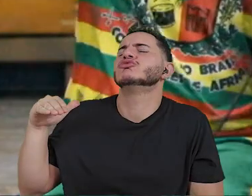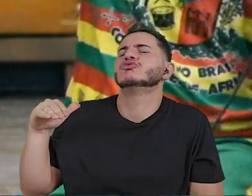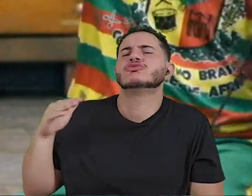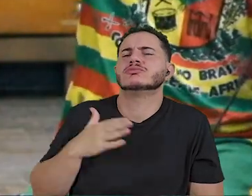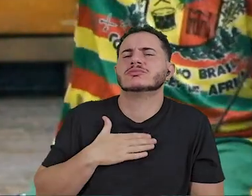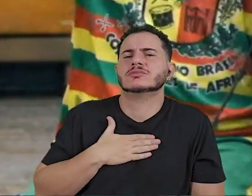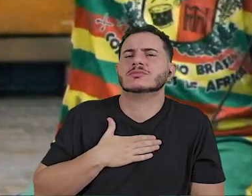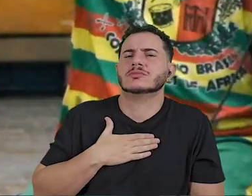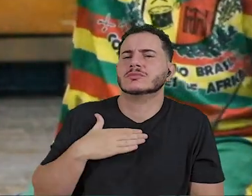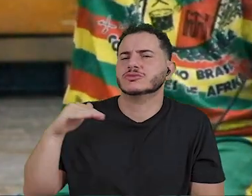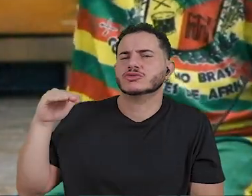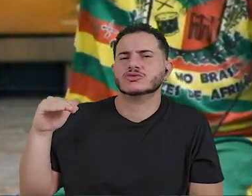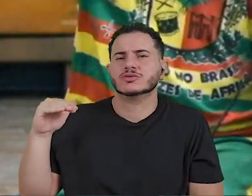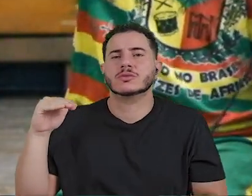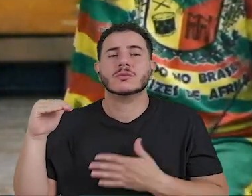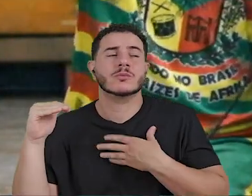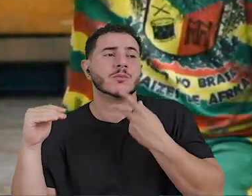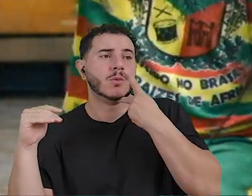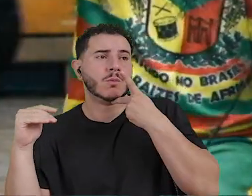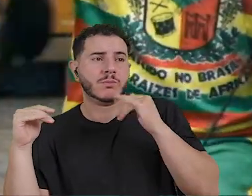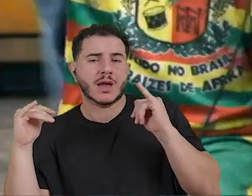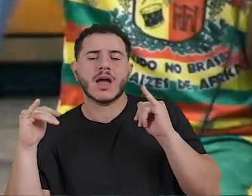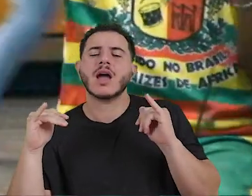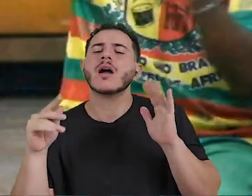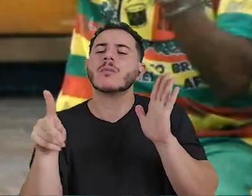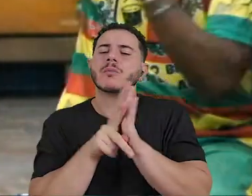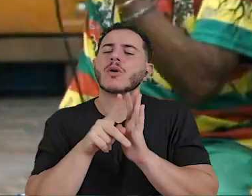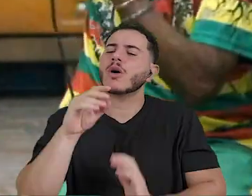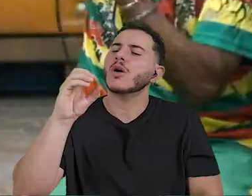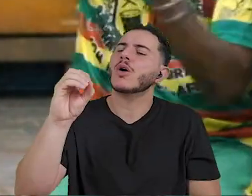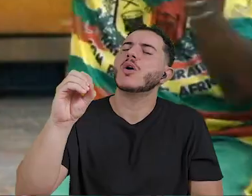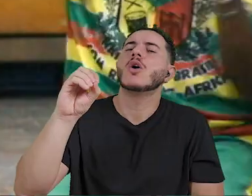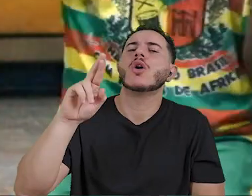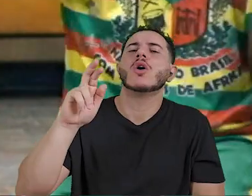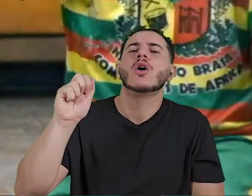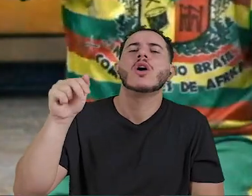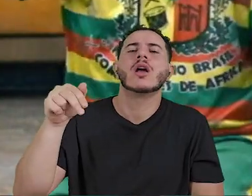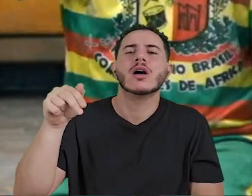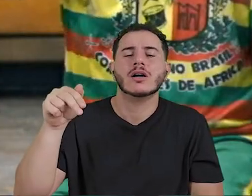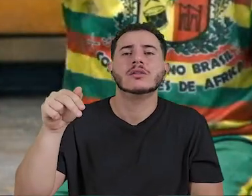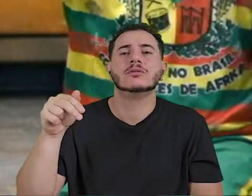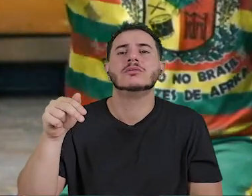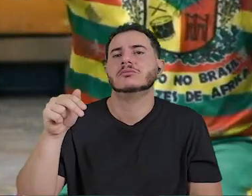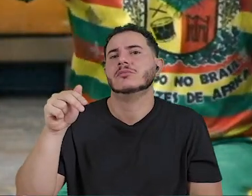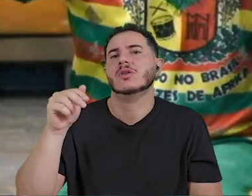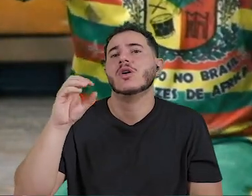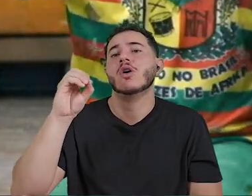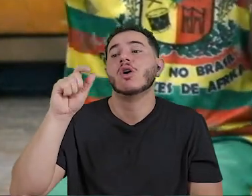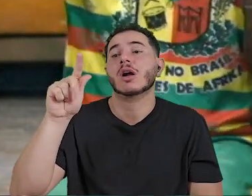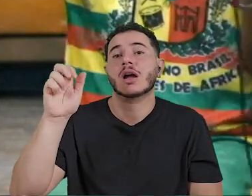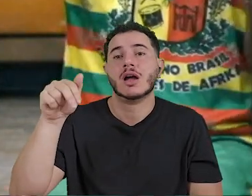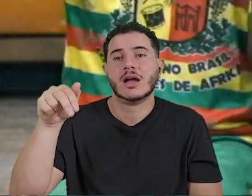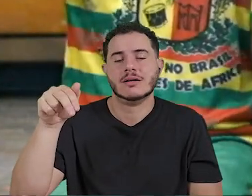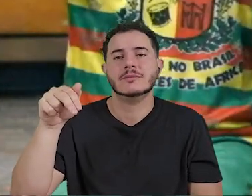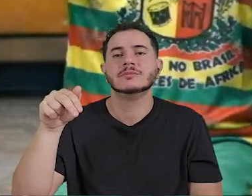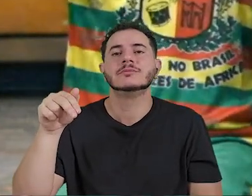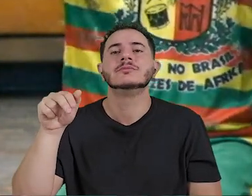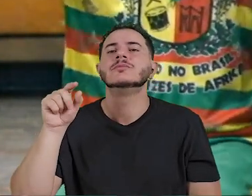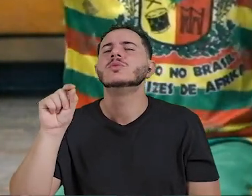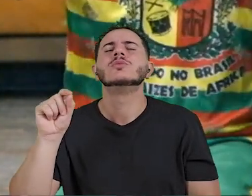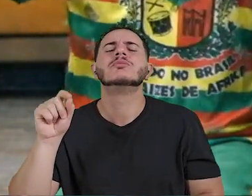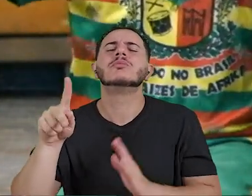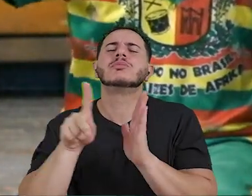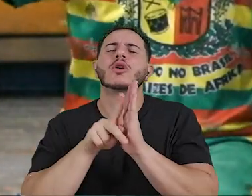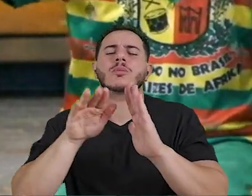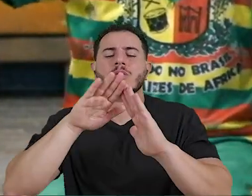pequenininho, meu pai era ogã, que vocês sabem o que é ogã, num terreiro chamado de Mané